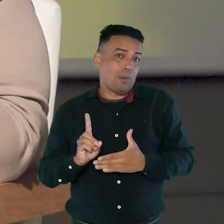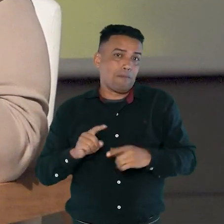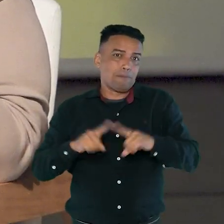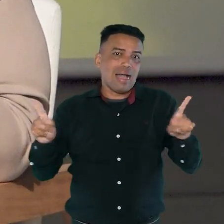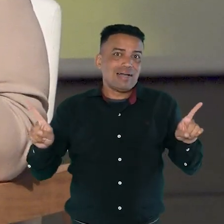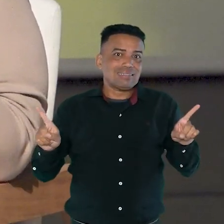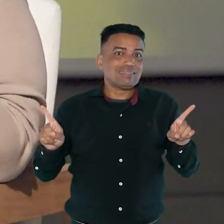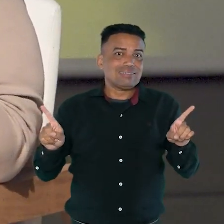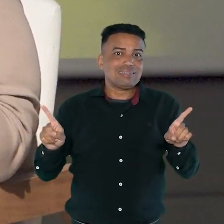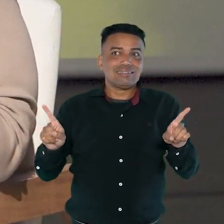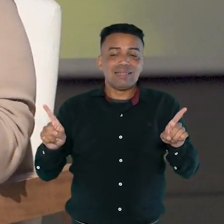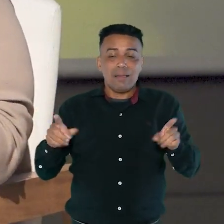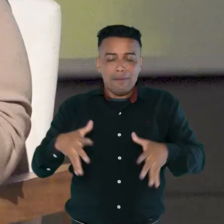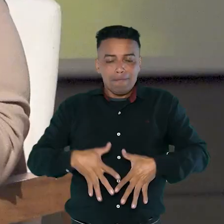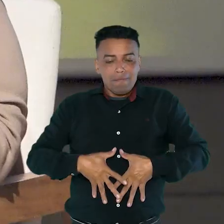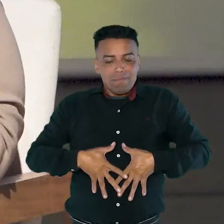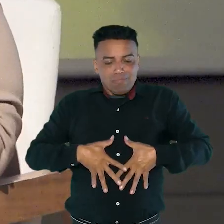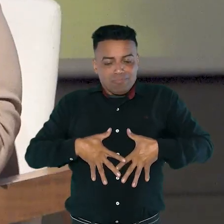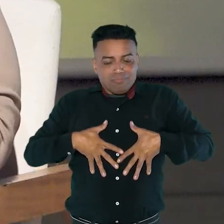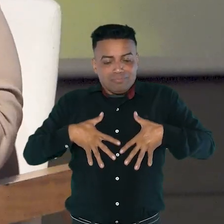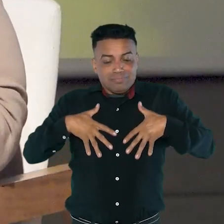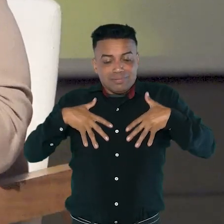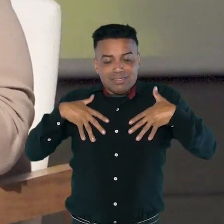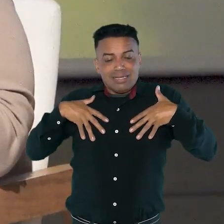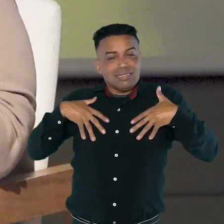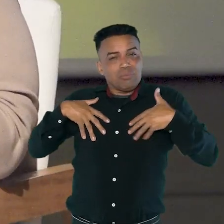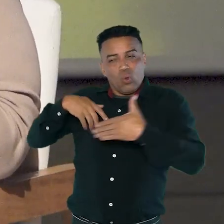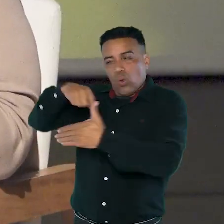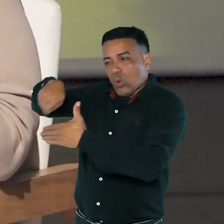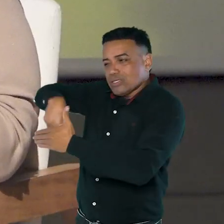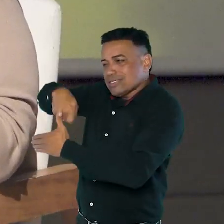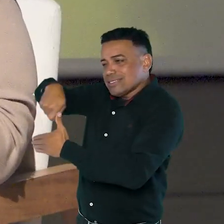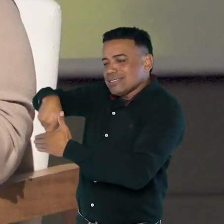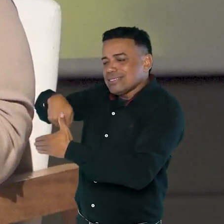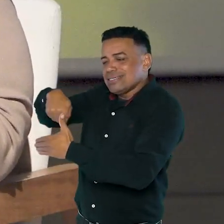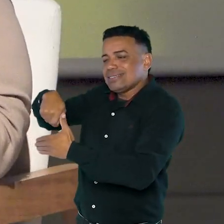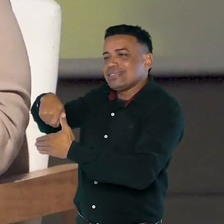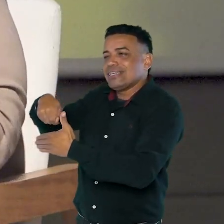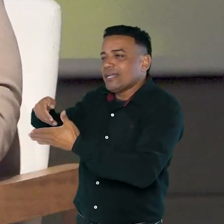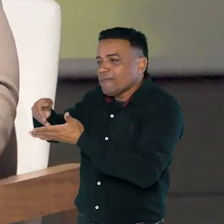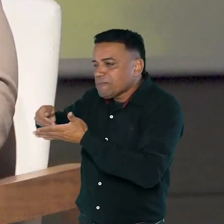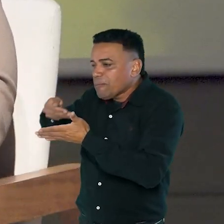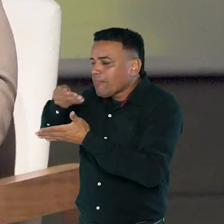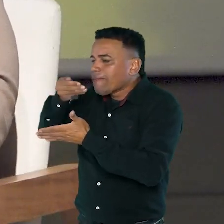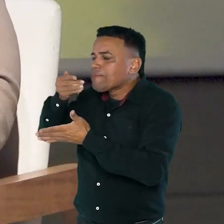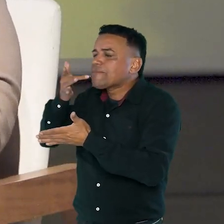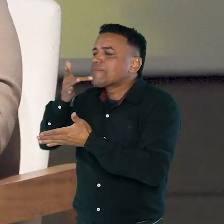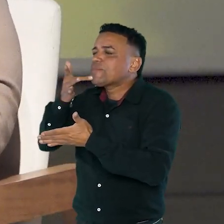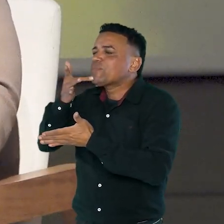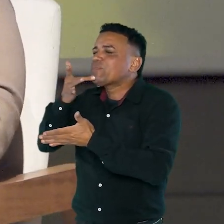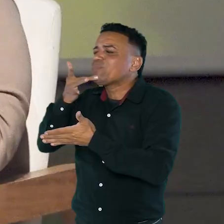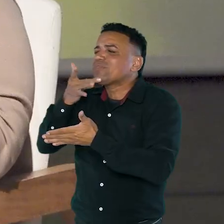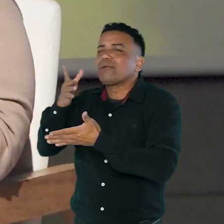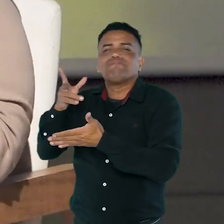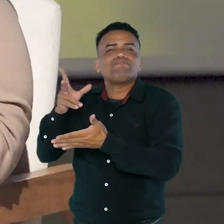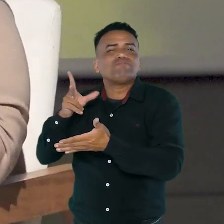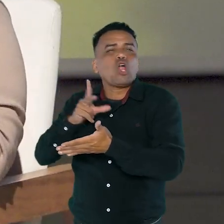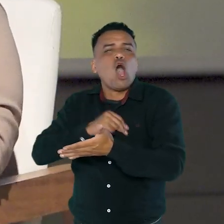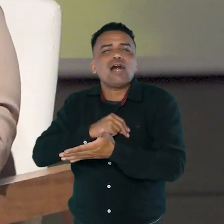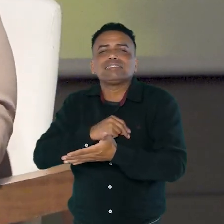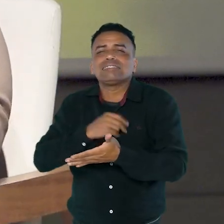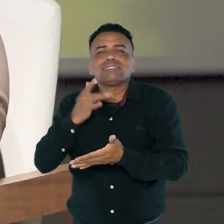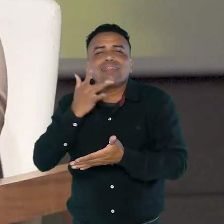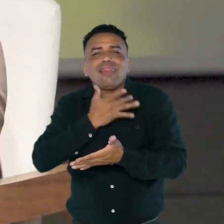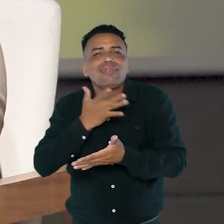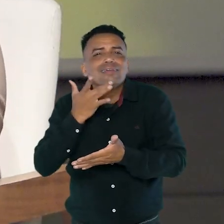Mas eu estou ligada nesse prazerzinho que quem cozinha tem, que é de provar a comida e, puxa, hoje